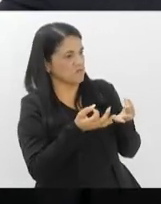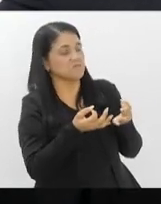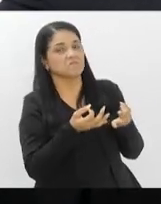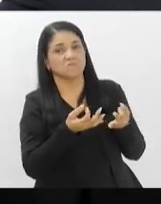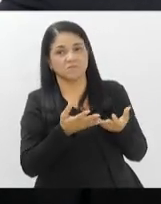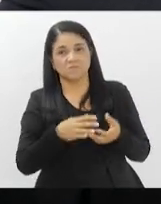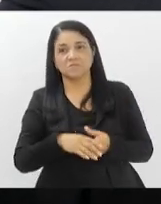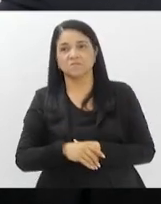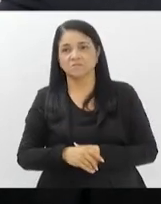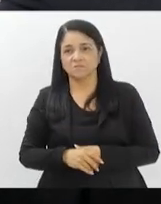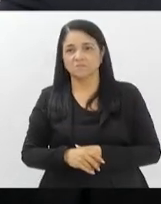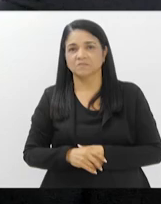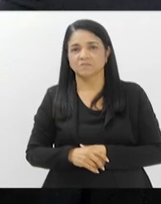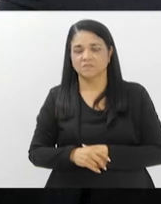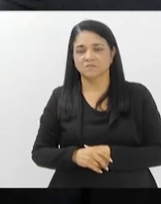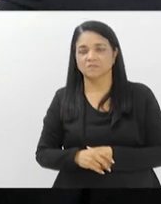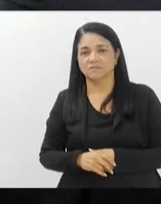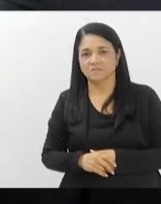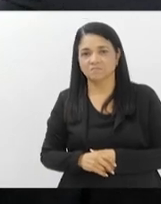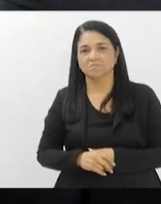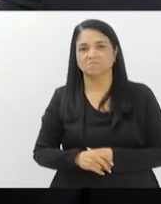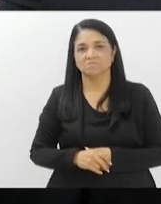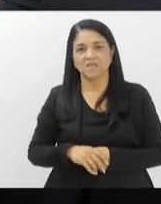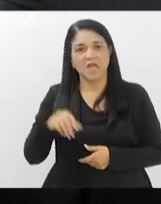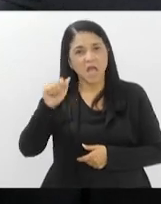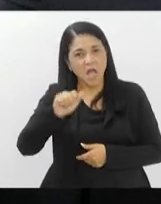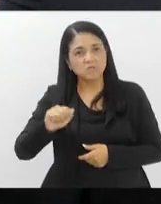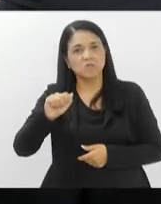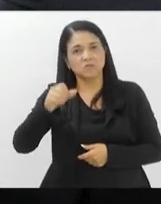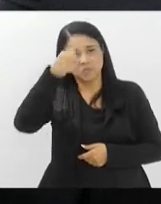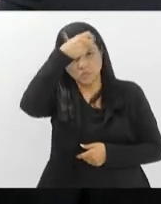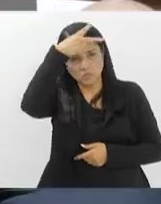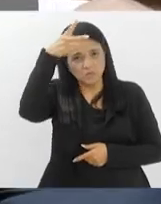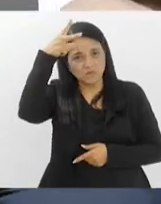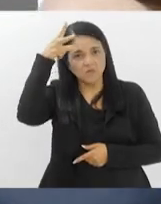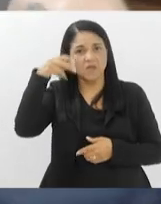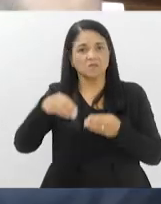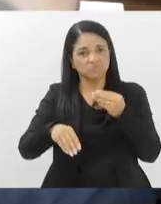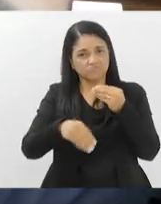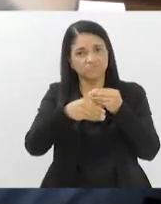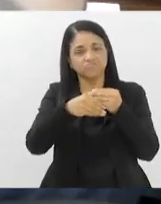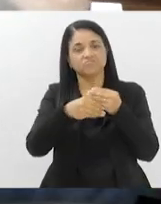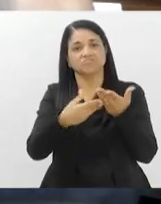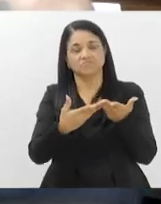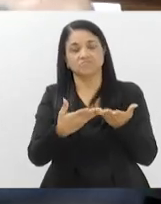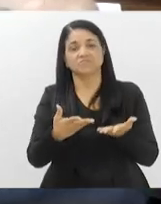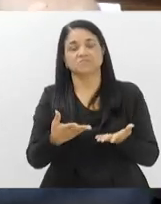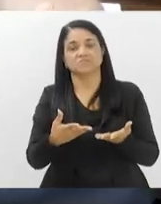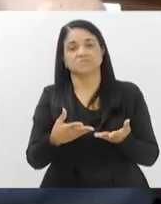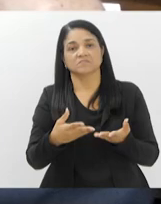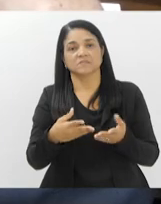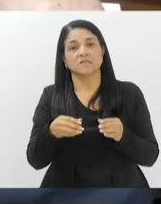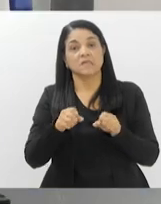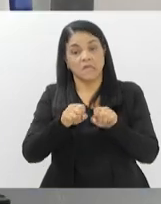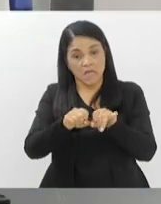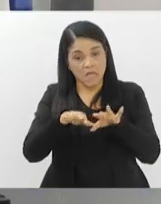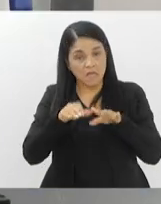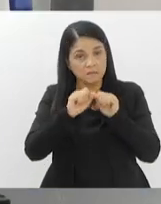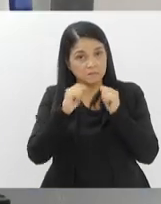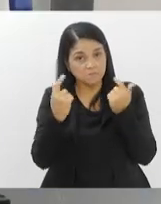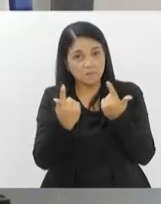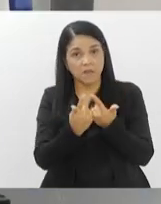perfeito. Verdade. Perfeito, deputado Paulo. Incluir a Associação dos prefeitos, prefeitos e a Assembleia Legislativa. E a